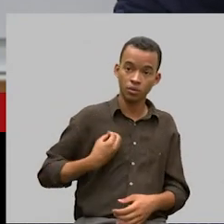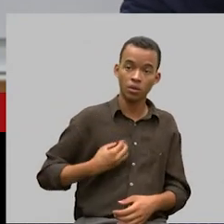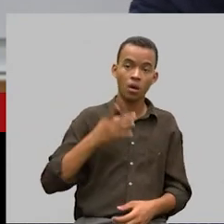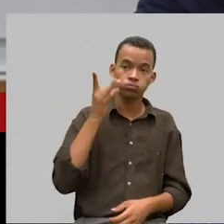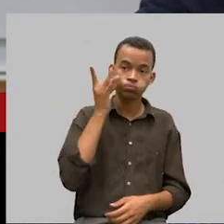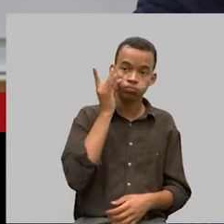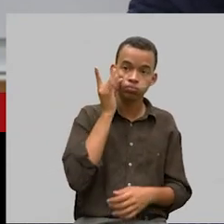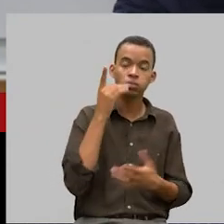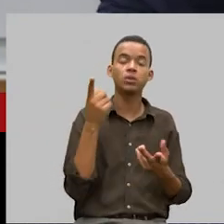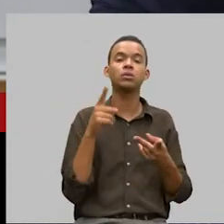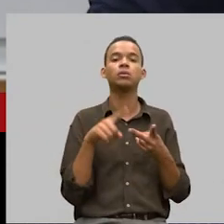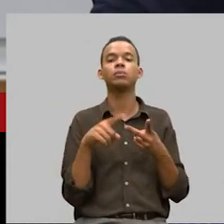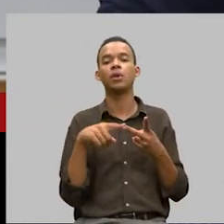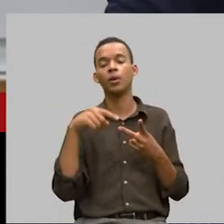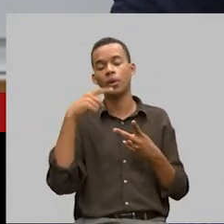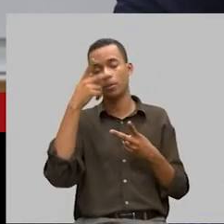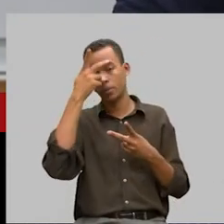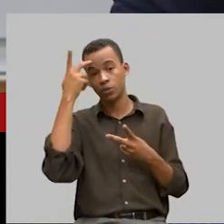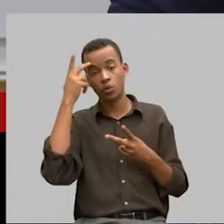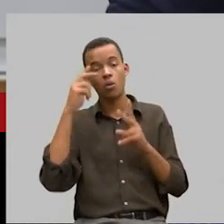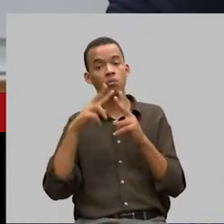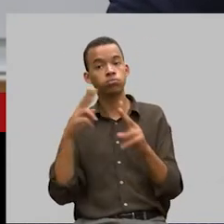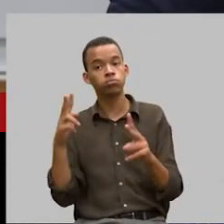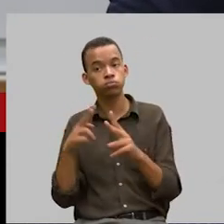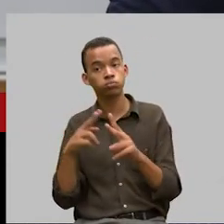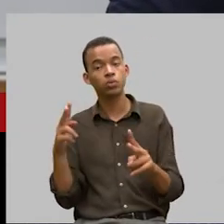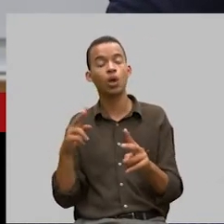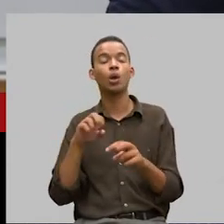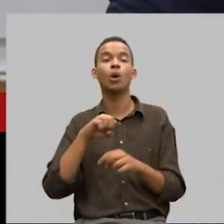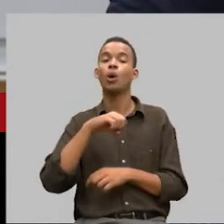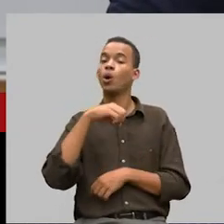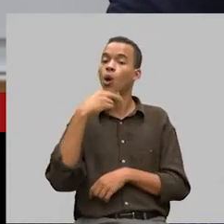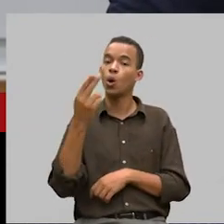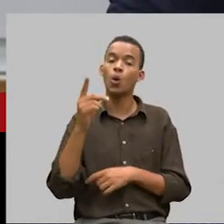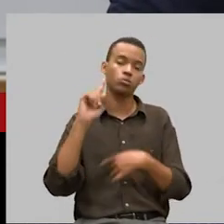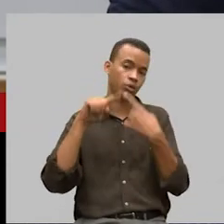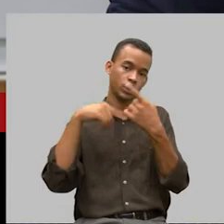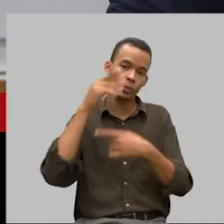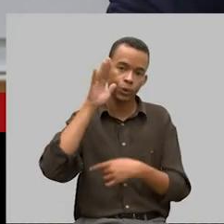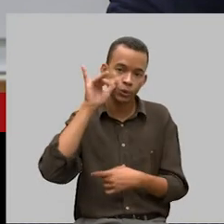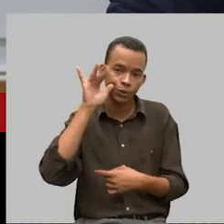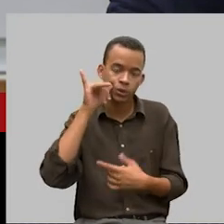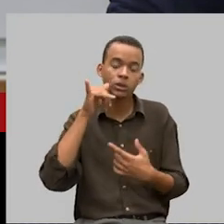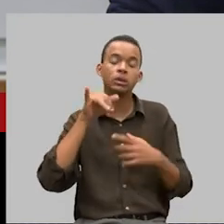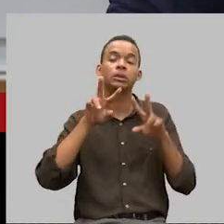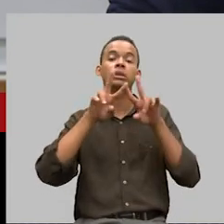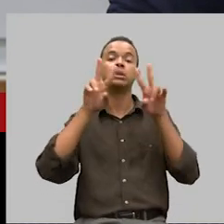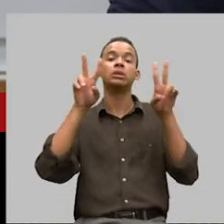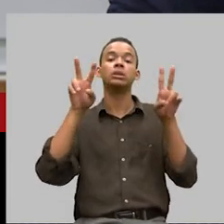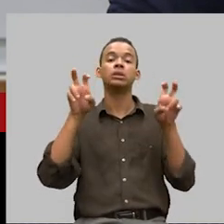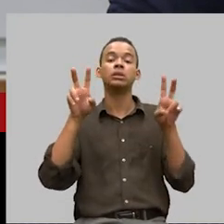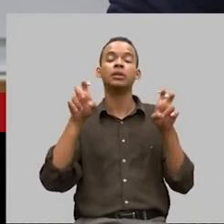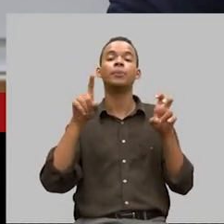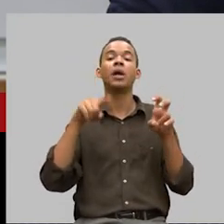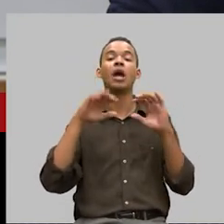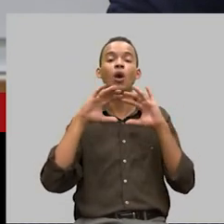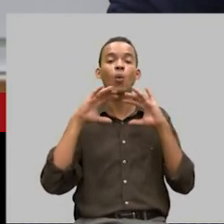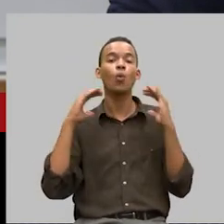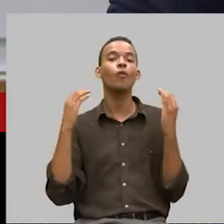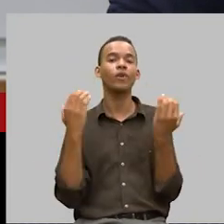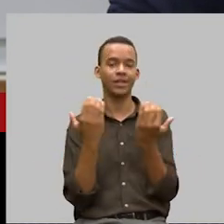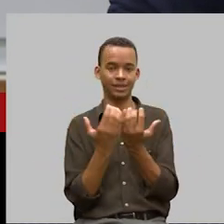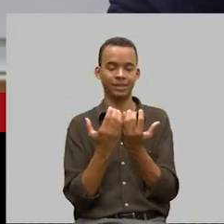vai ver depois a respeito do que nós estamos construindo aqui em Minas Gerais nesse momento que é a conferência nacional